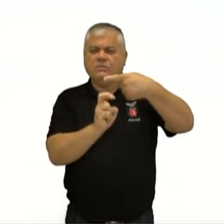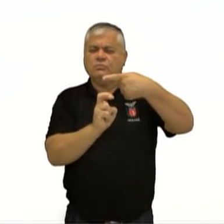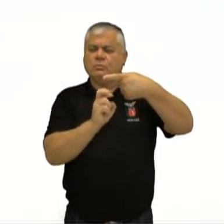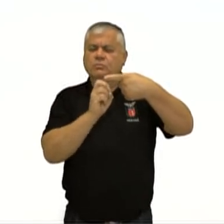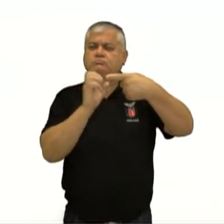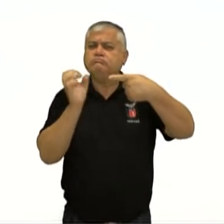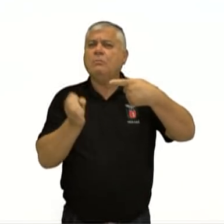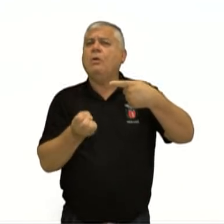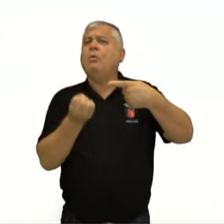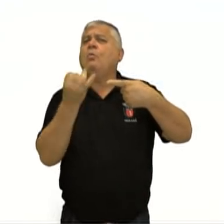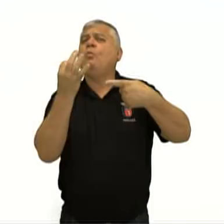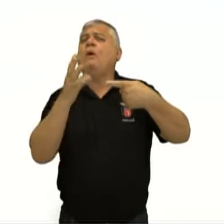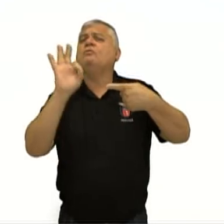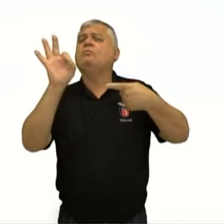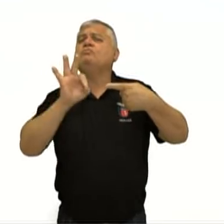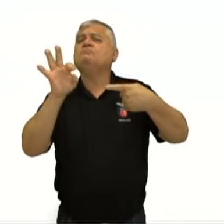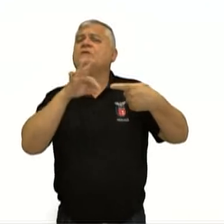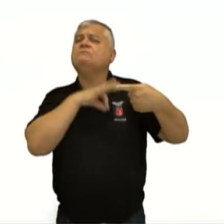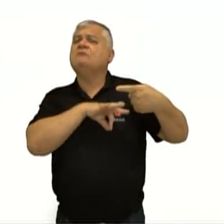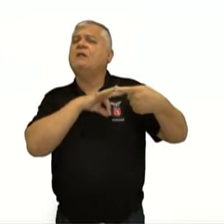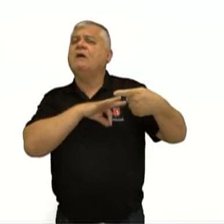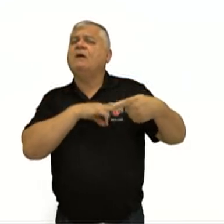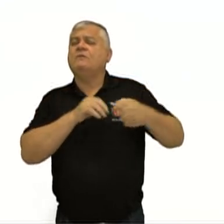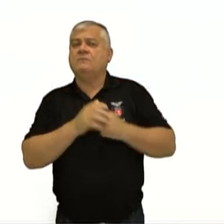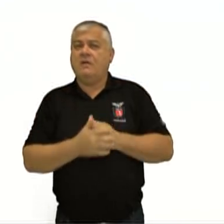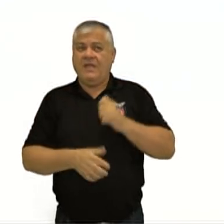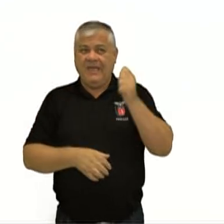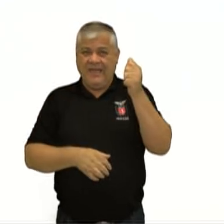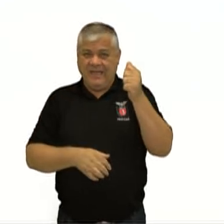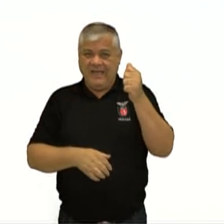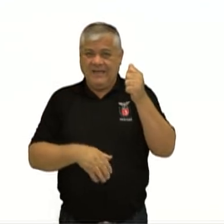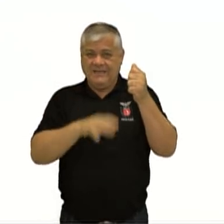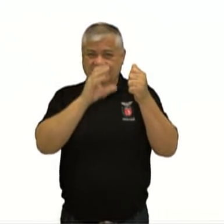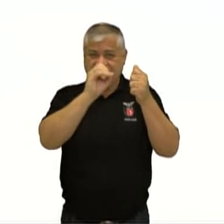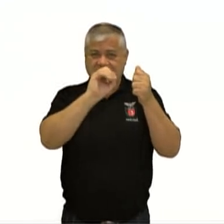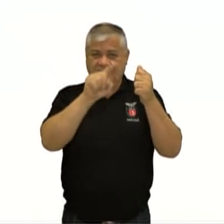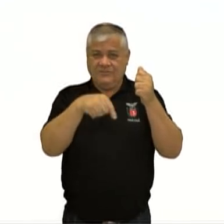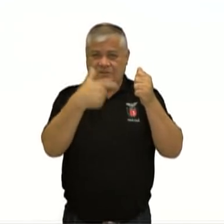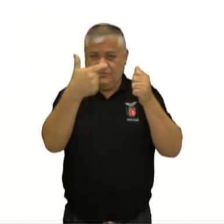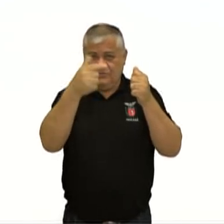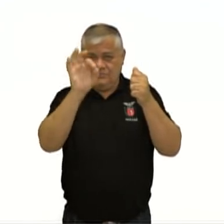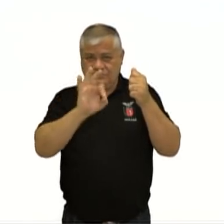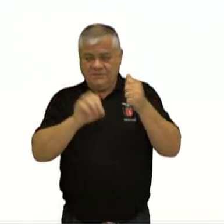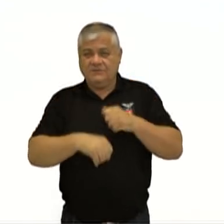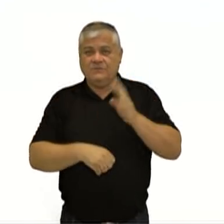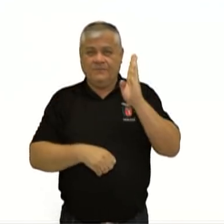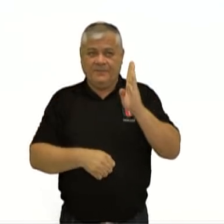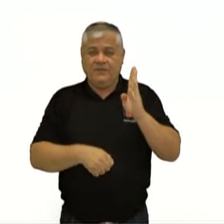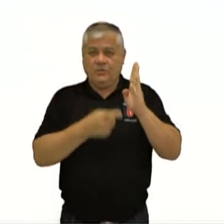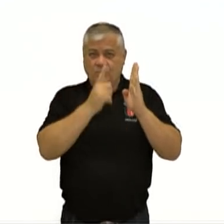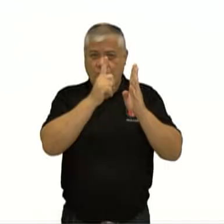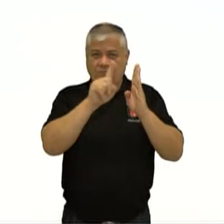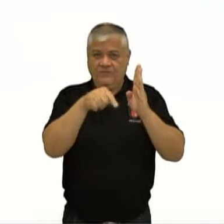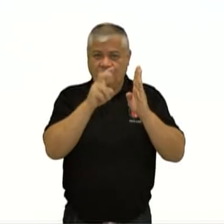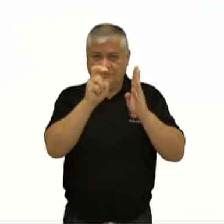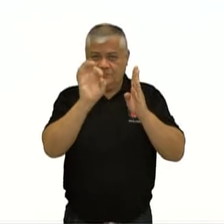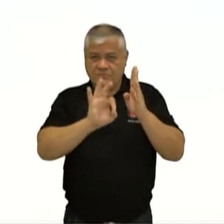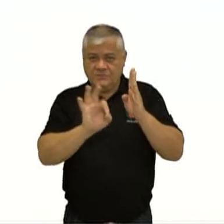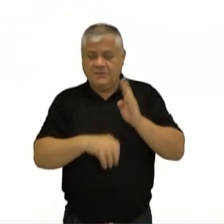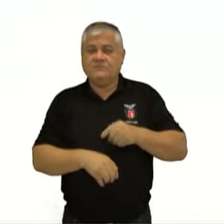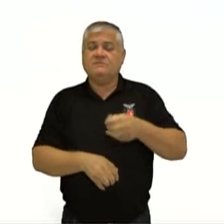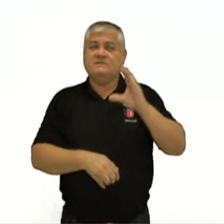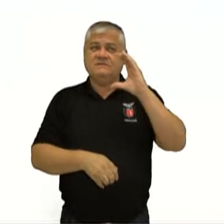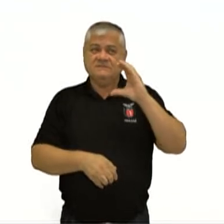qual percentual de seu salário? Então, a alternativa A é 0,2%, a alternativa B é 1,5%,